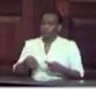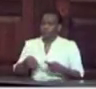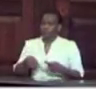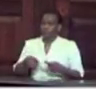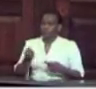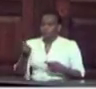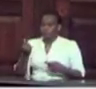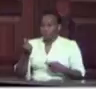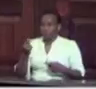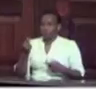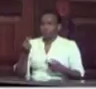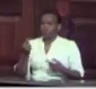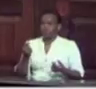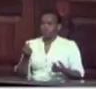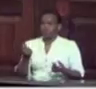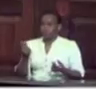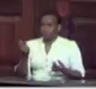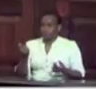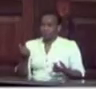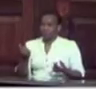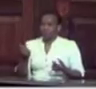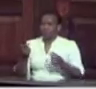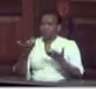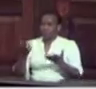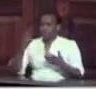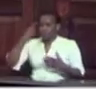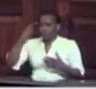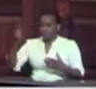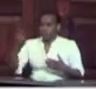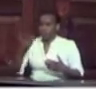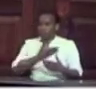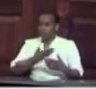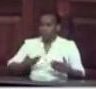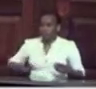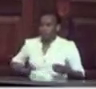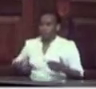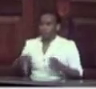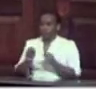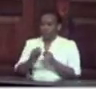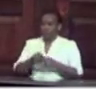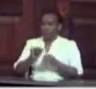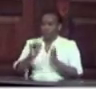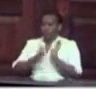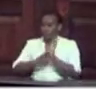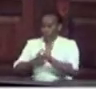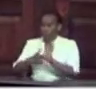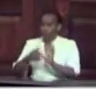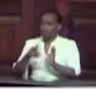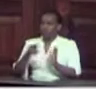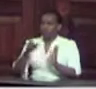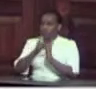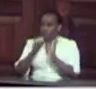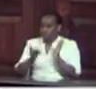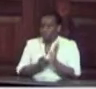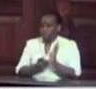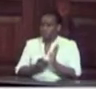ao valor do bilhete único. Quero aqui lembrar que o governador fez publicar no início de novembro um